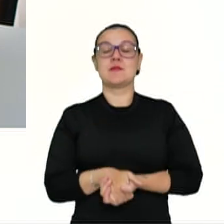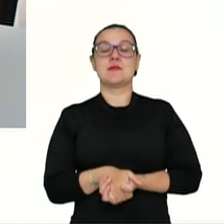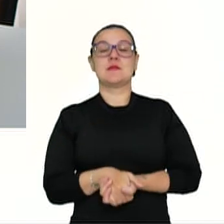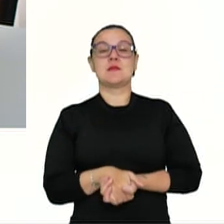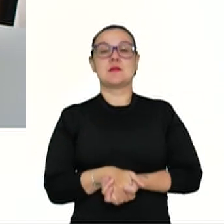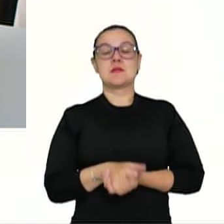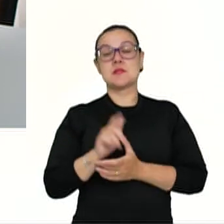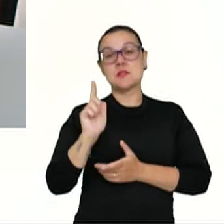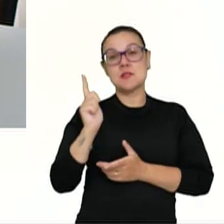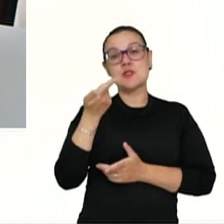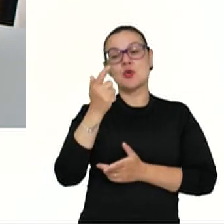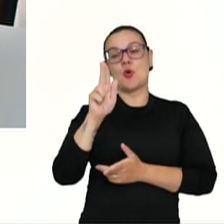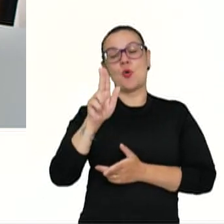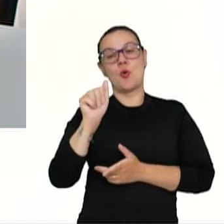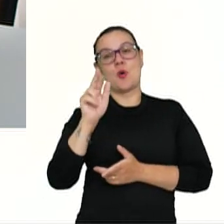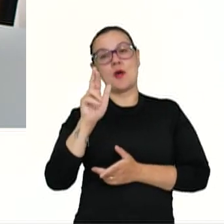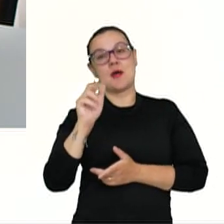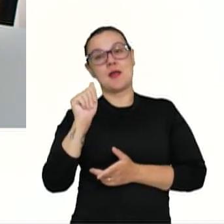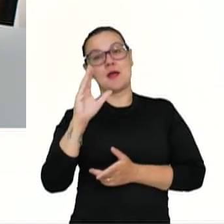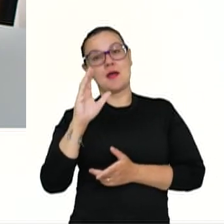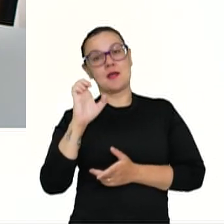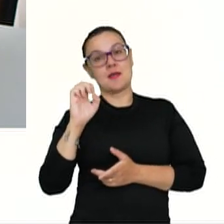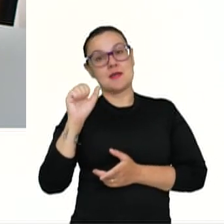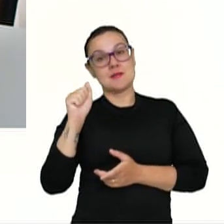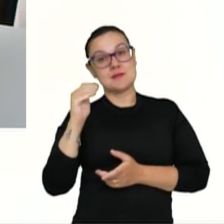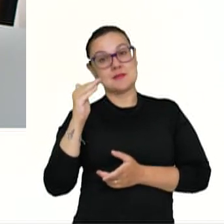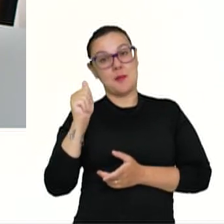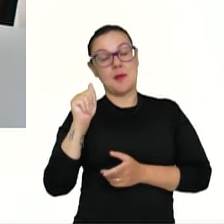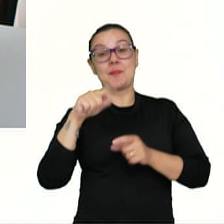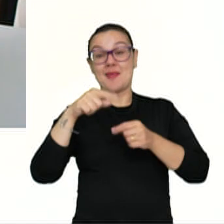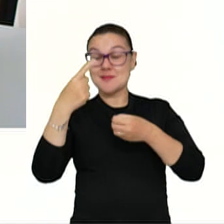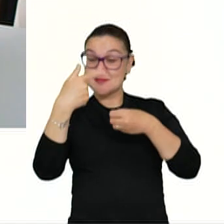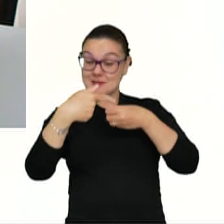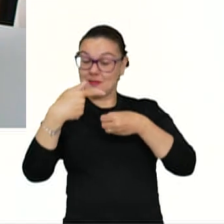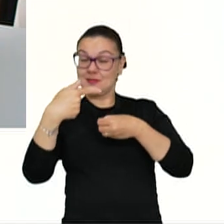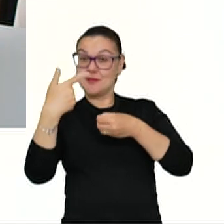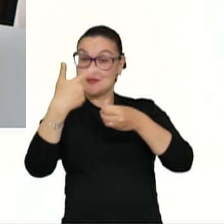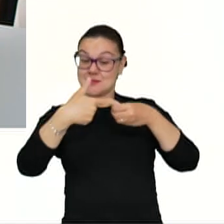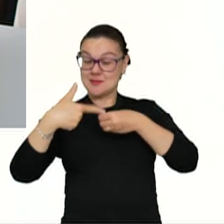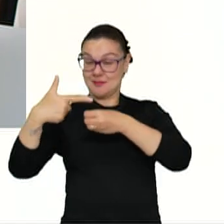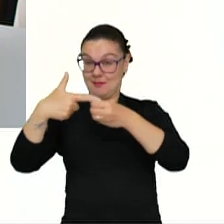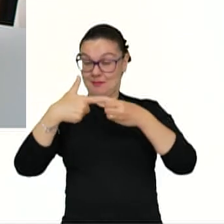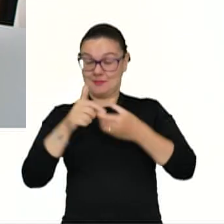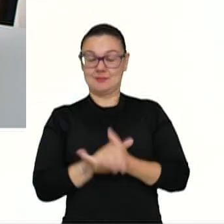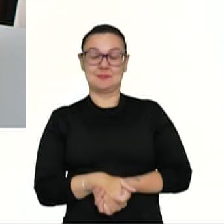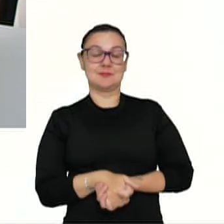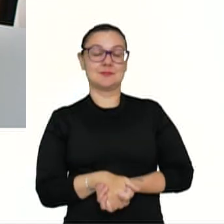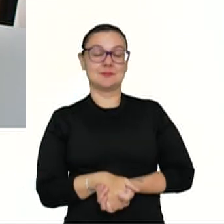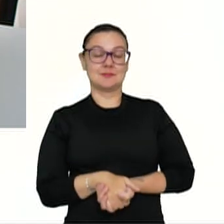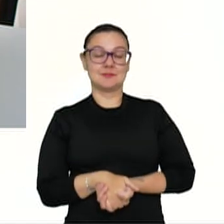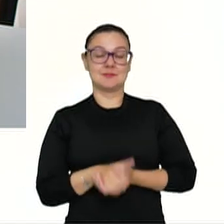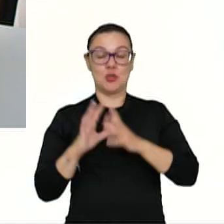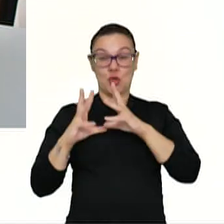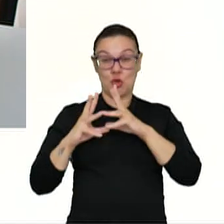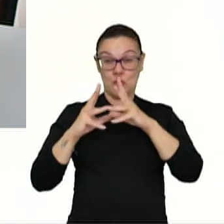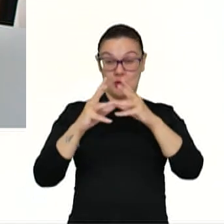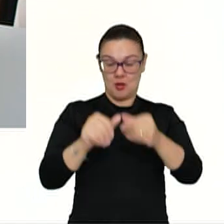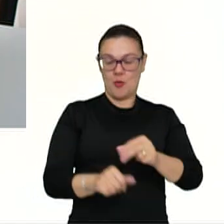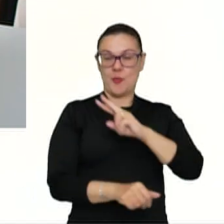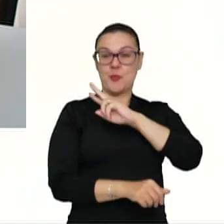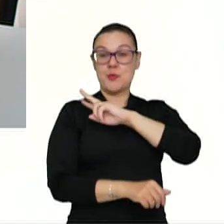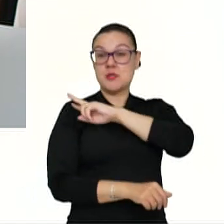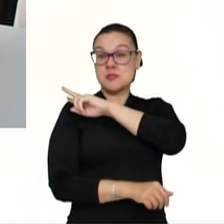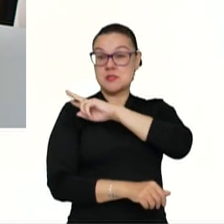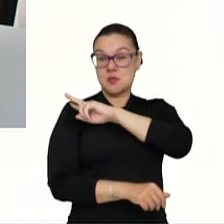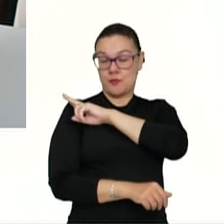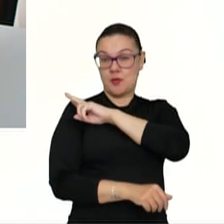e Paranaguá. Então, nosso núcleo compreende os 7 municípios. Ao total, nós temos do ensino médio e do